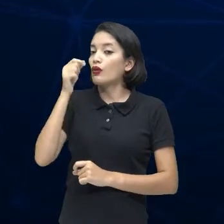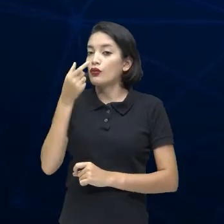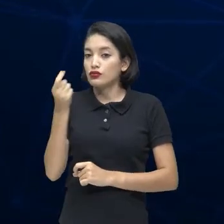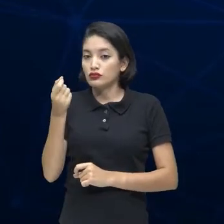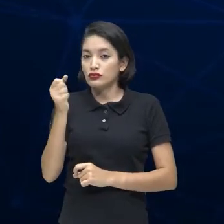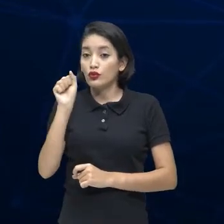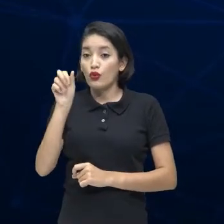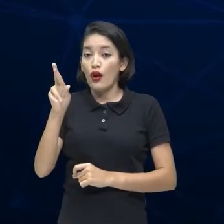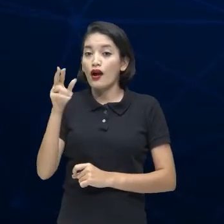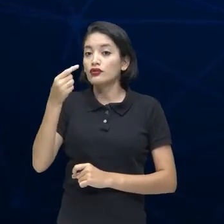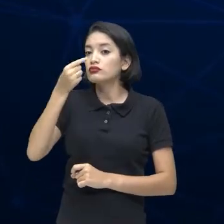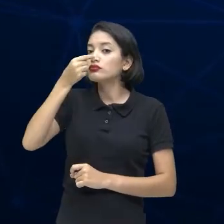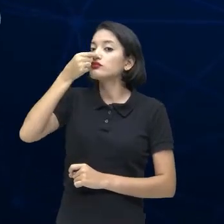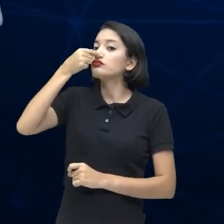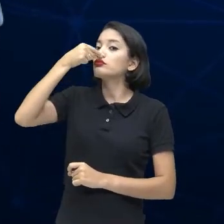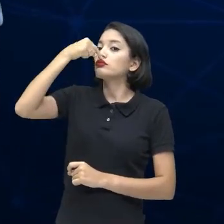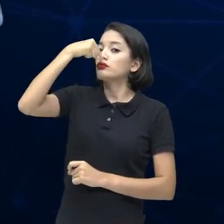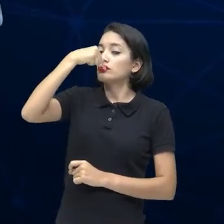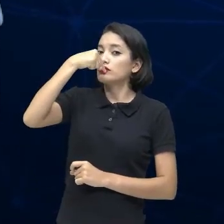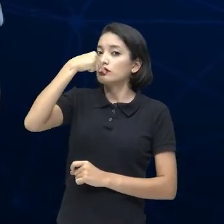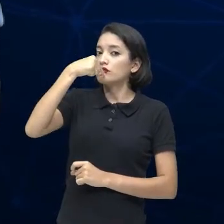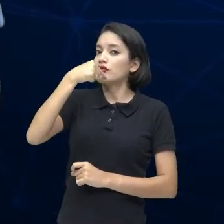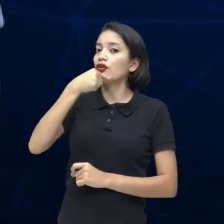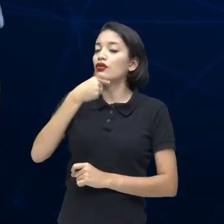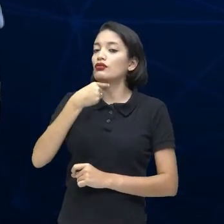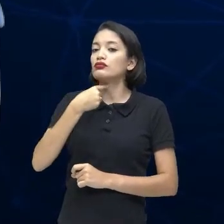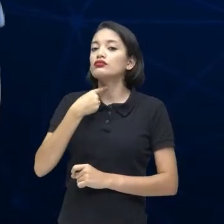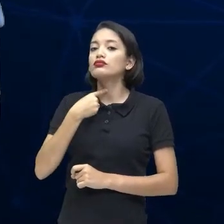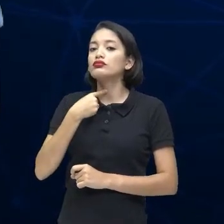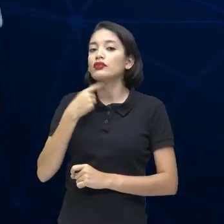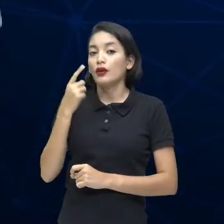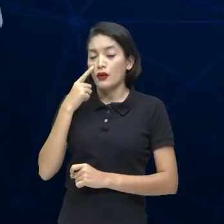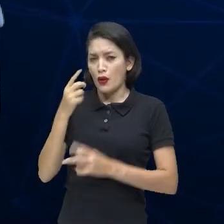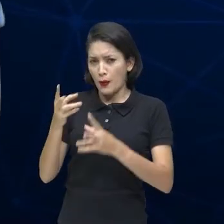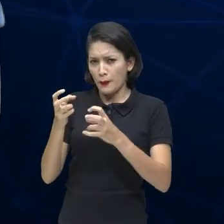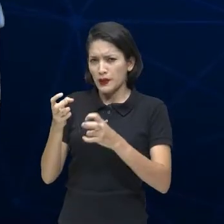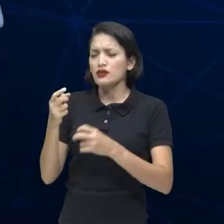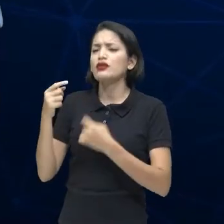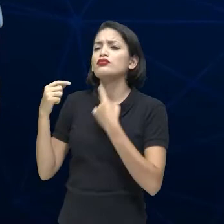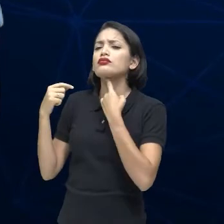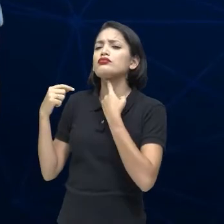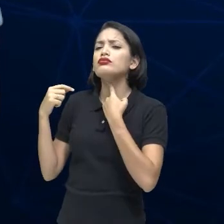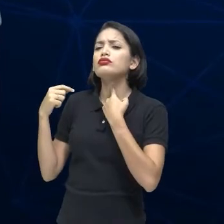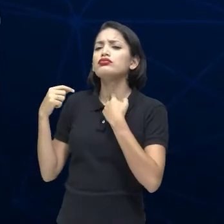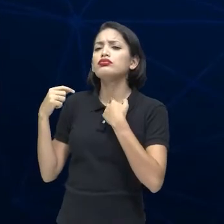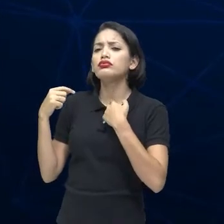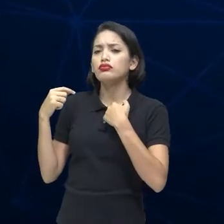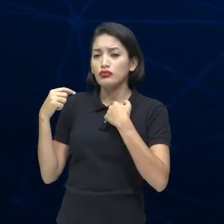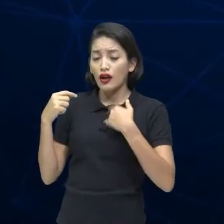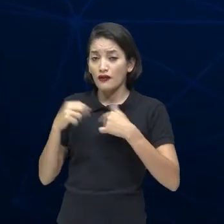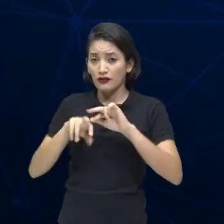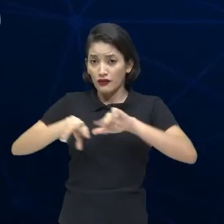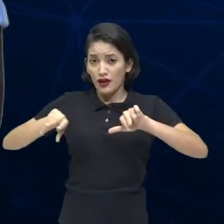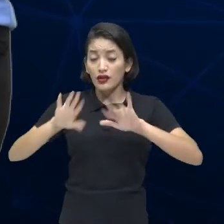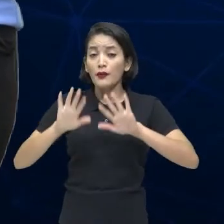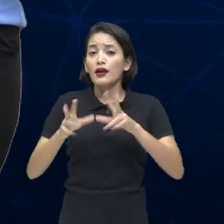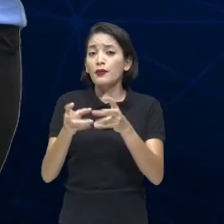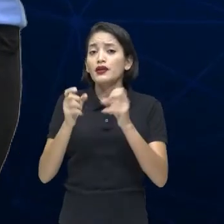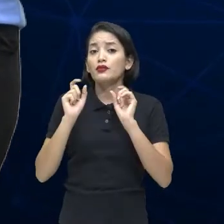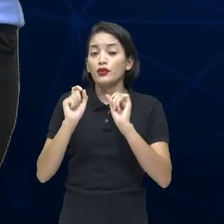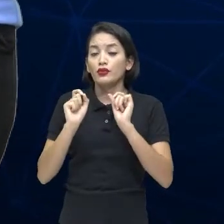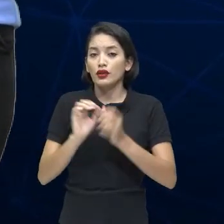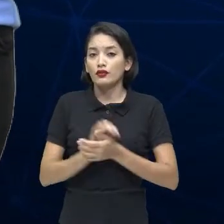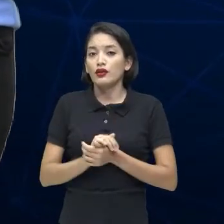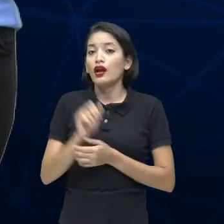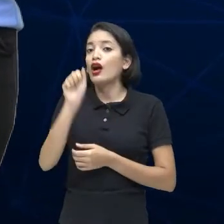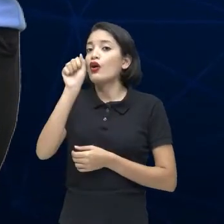pela cavidade nasal, ele vai percorrer esse caminho, né? Como a gente observou, da traqueia, brônquio. Só que o que a gente tem que observar? Que